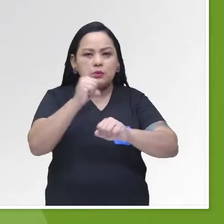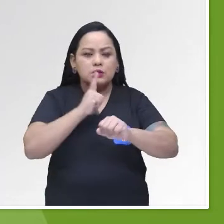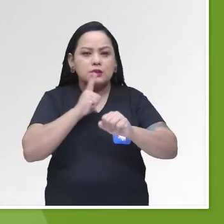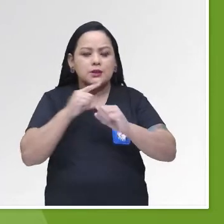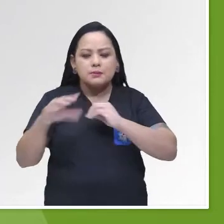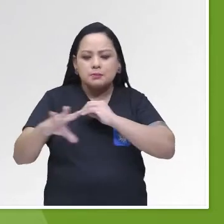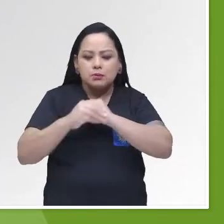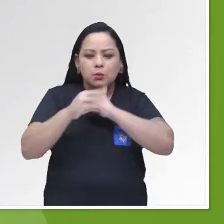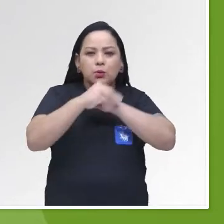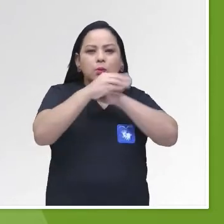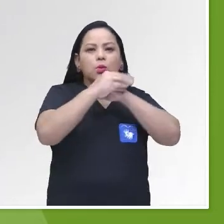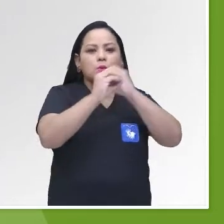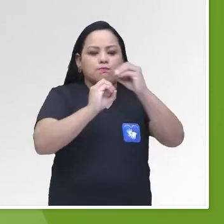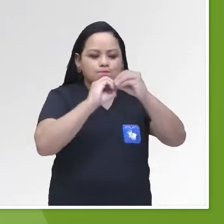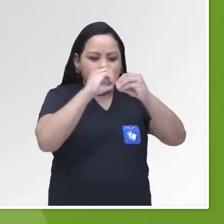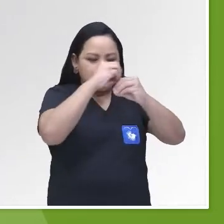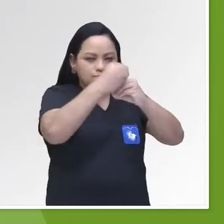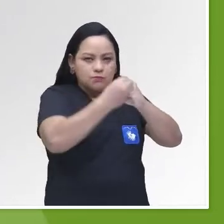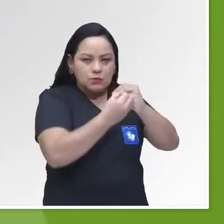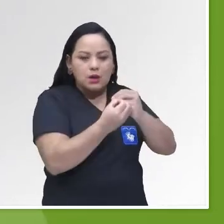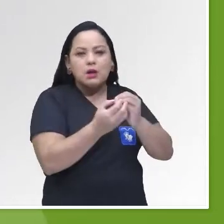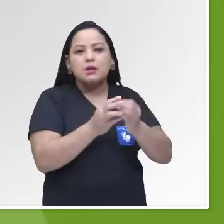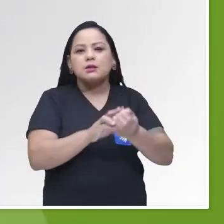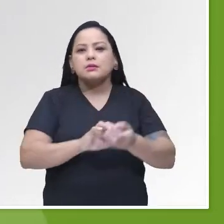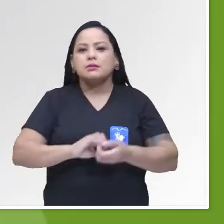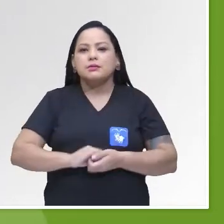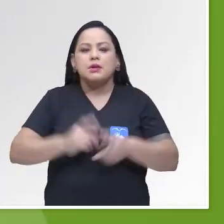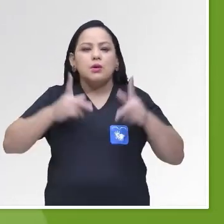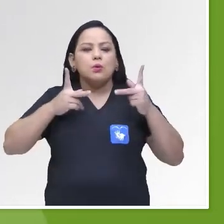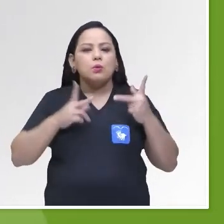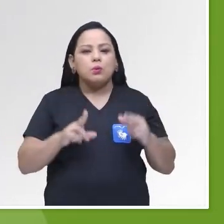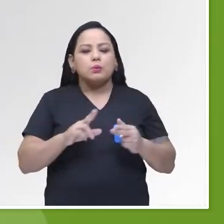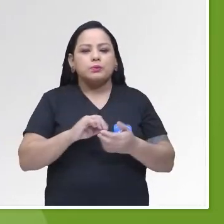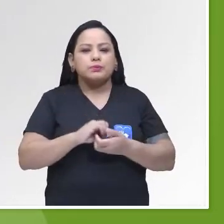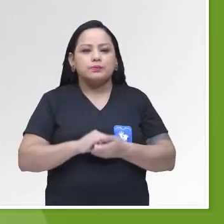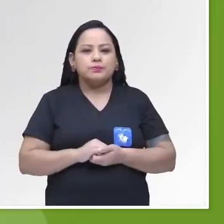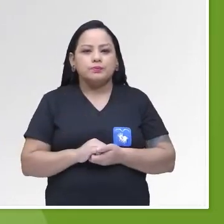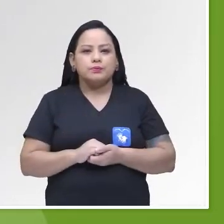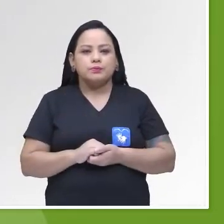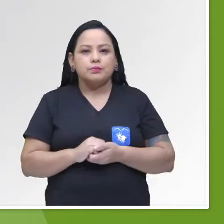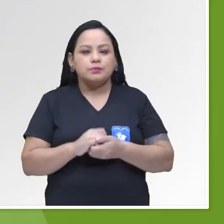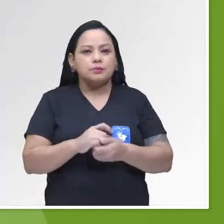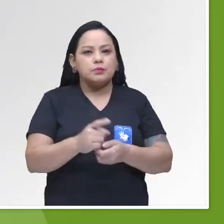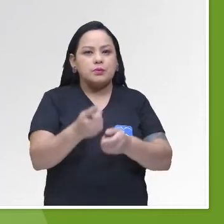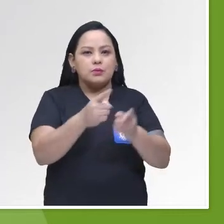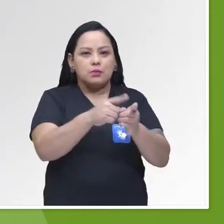compõem a molécula seja igual